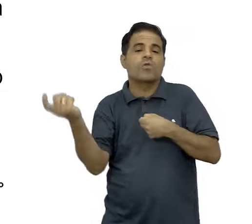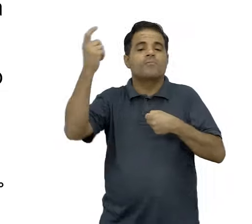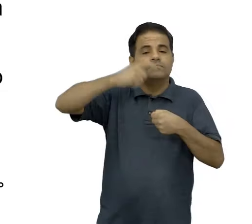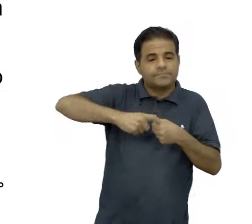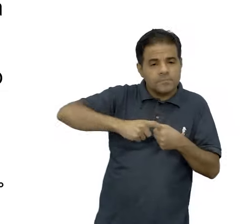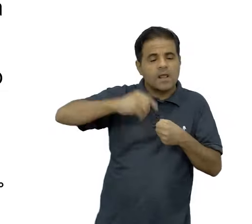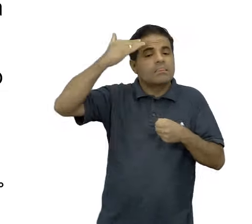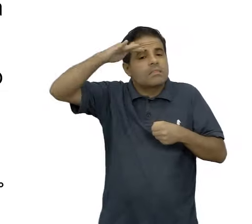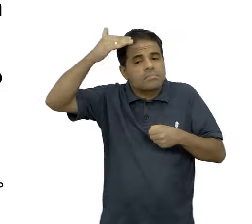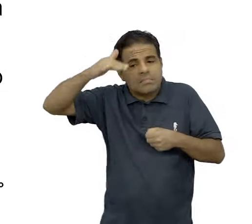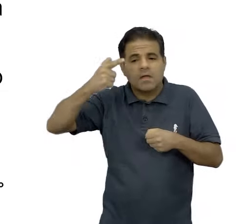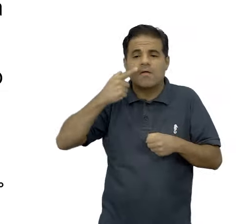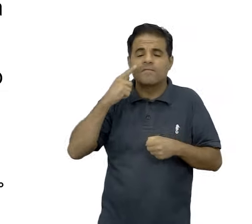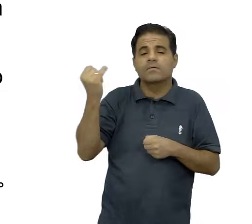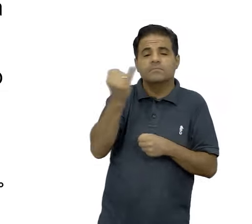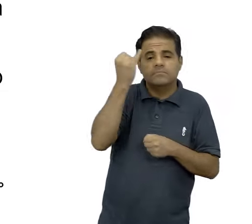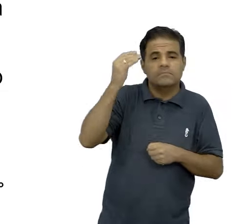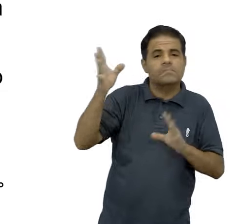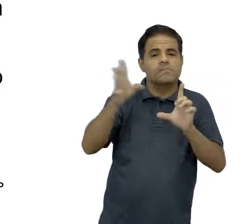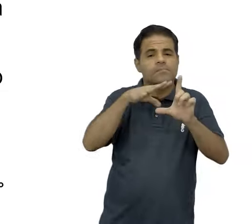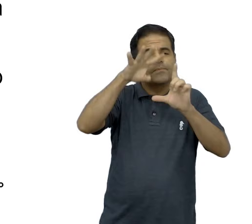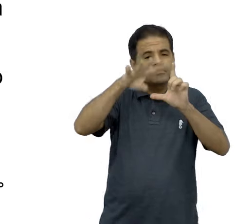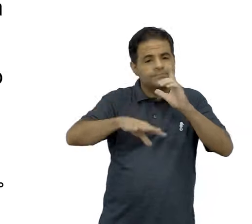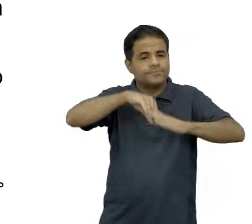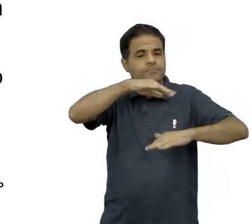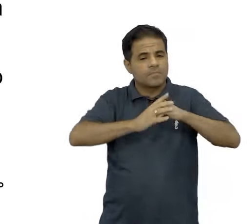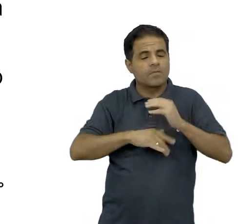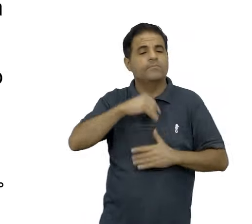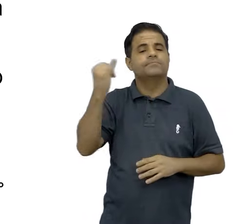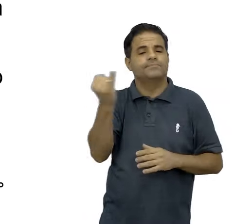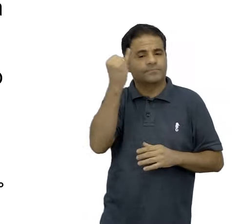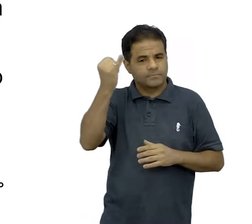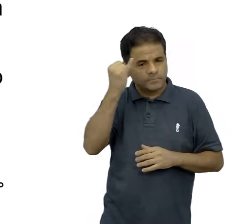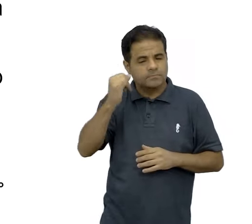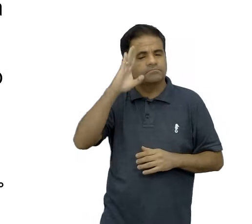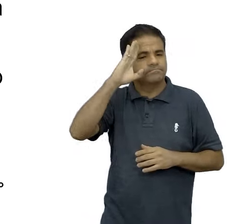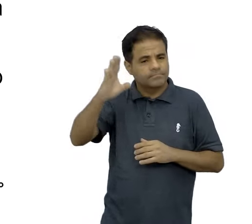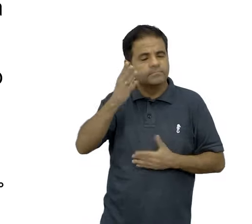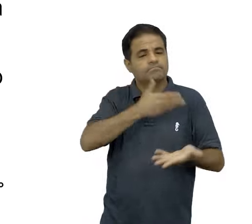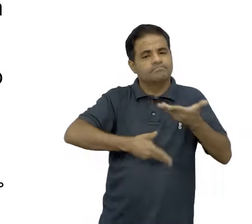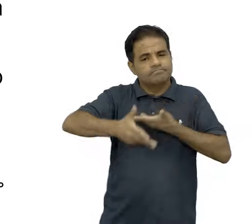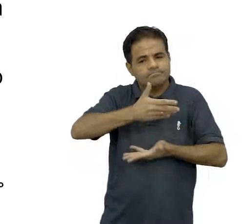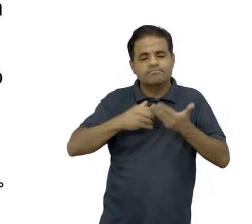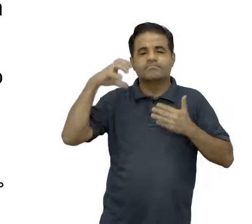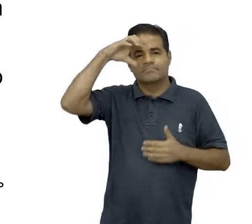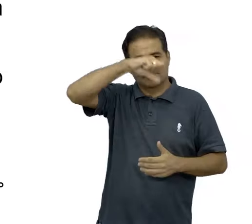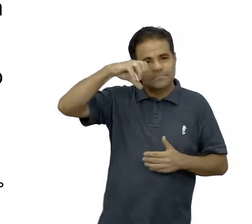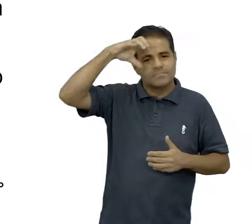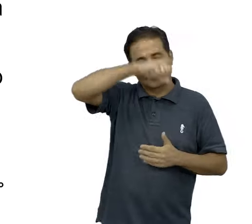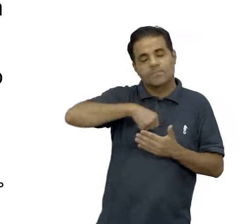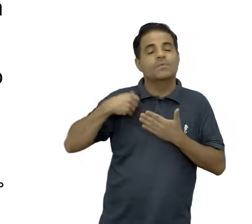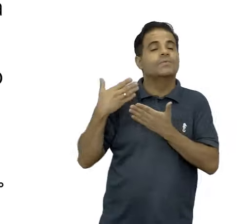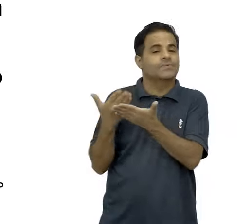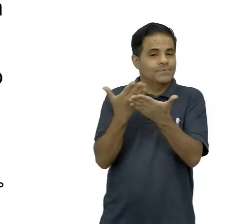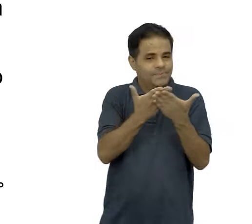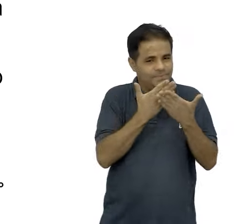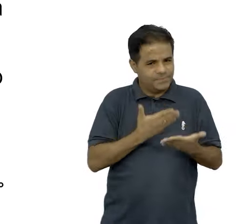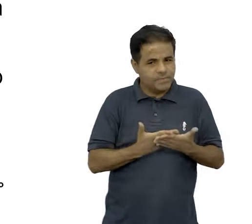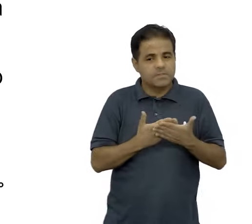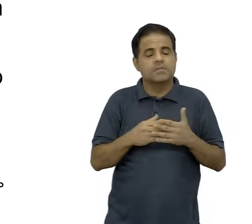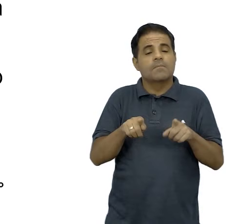retomar e compreender a importância da matriz de habilidade essencial no percurso de recuperação da aprendizagem dos